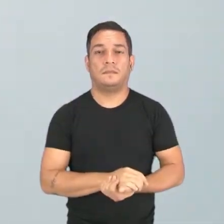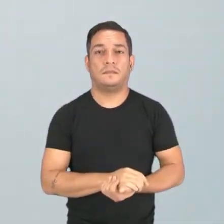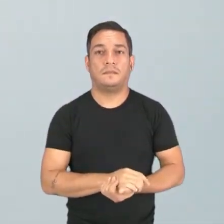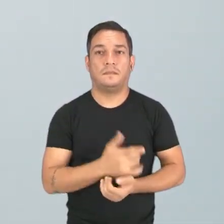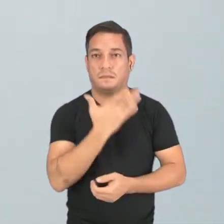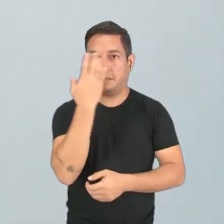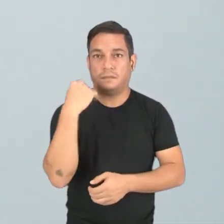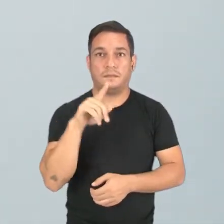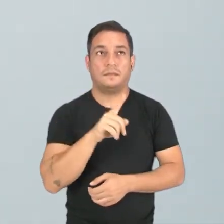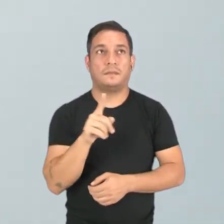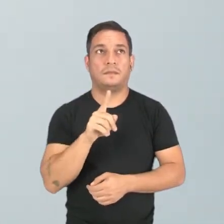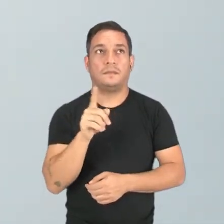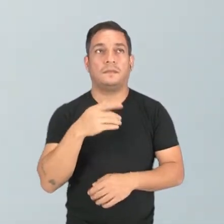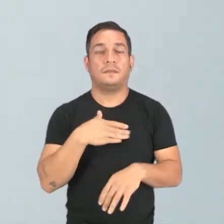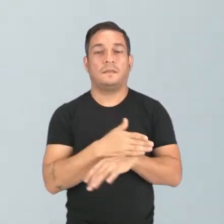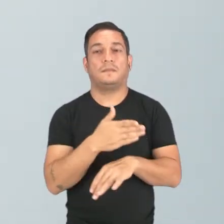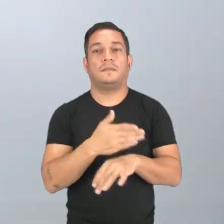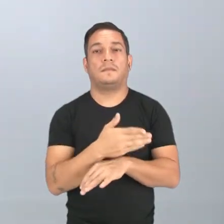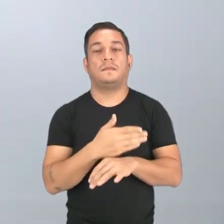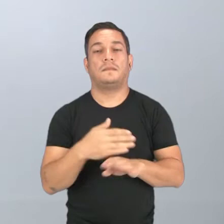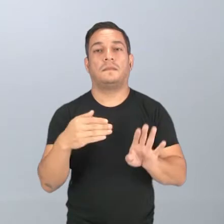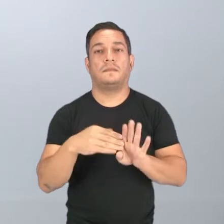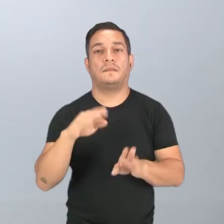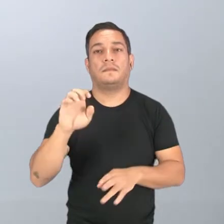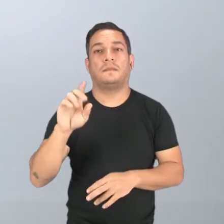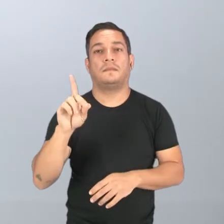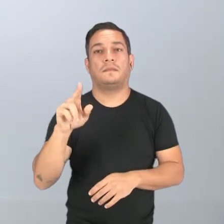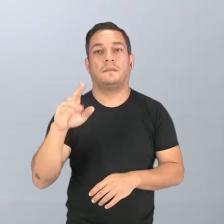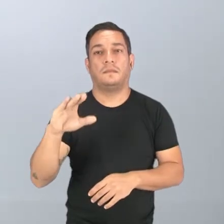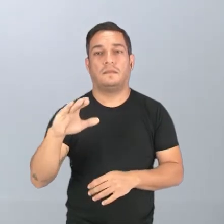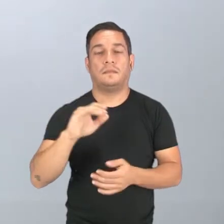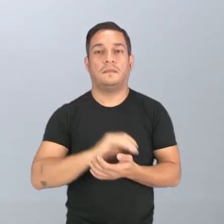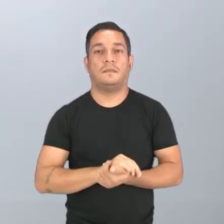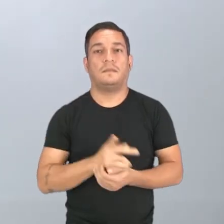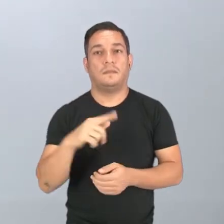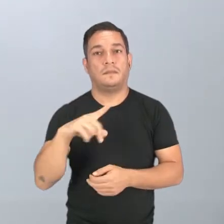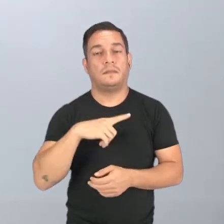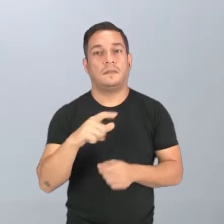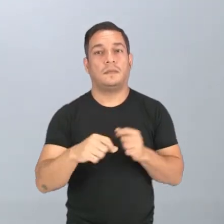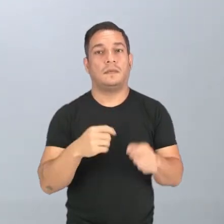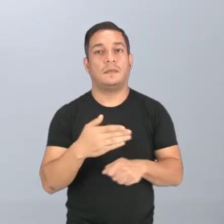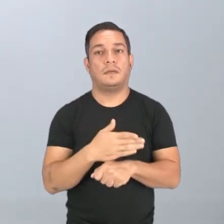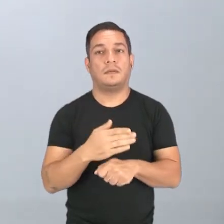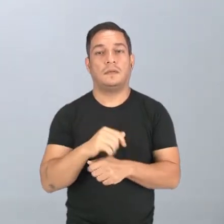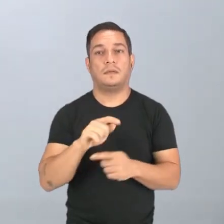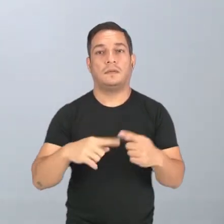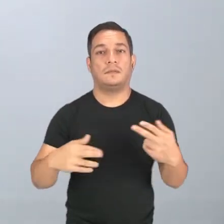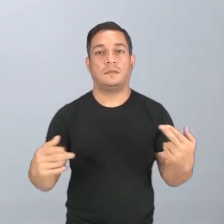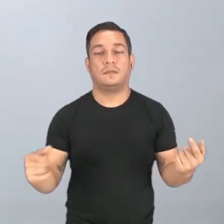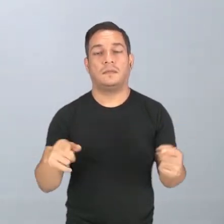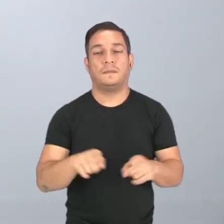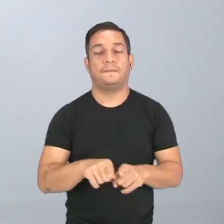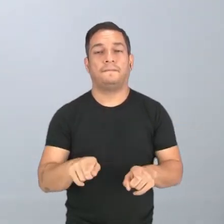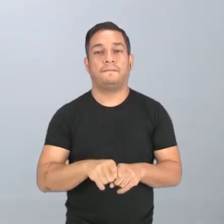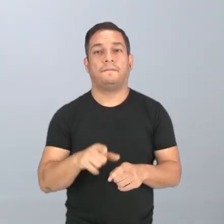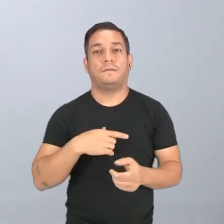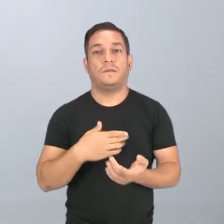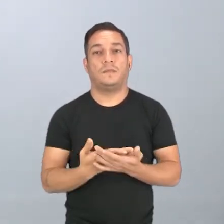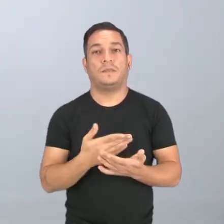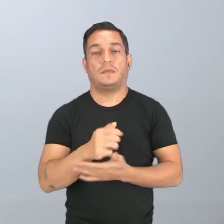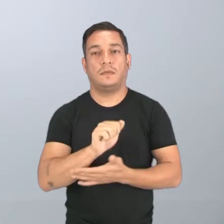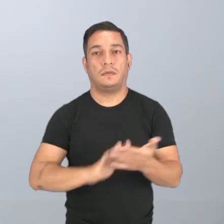Não esqueçam de acessar a nossa plataforma Eduque para vocês terem acesso a todo o nosso material e as